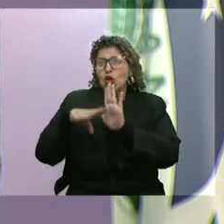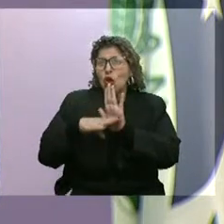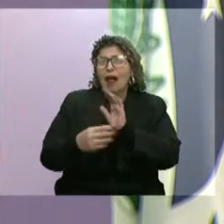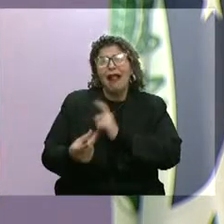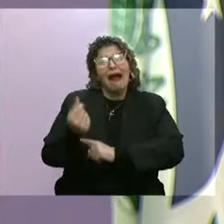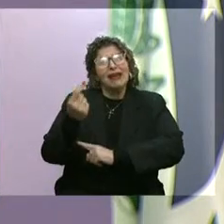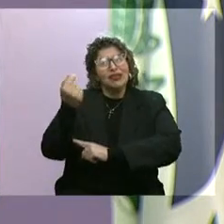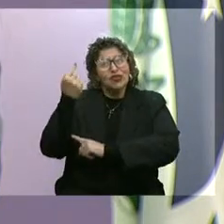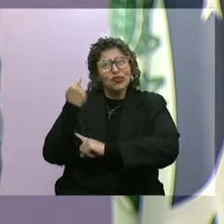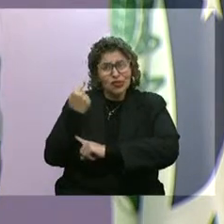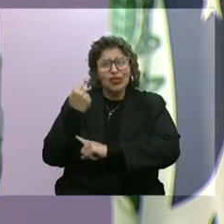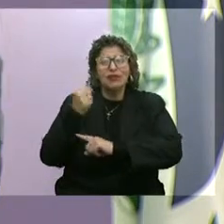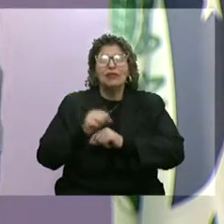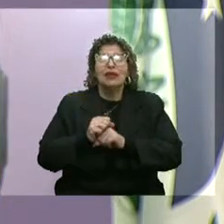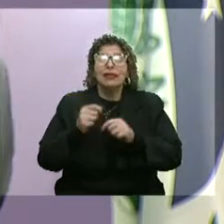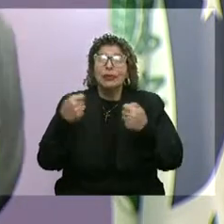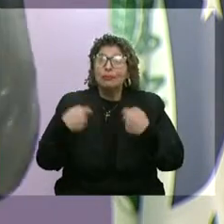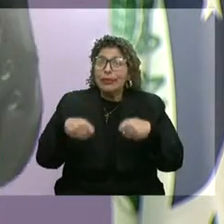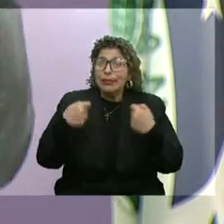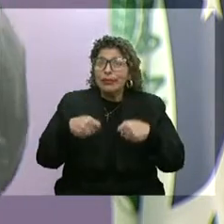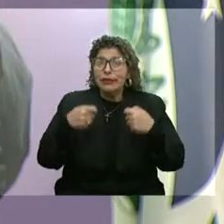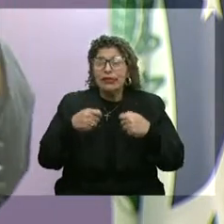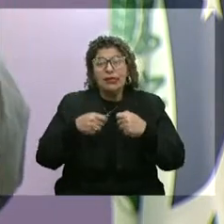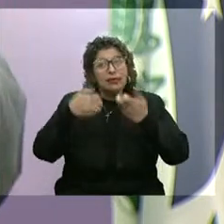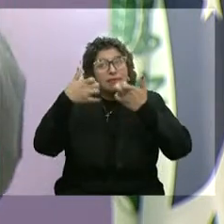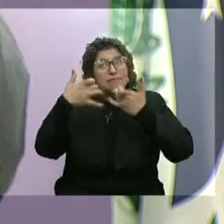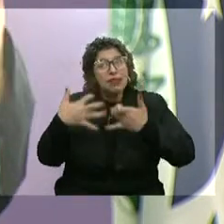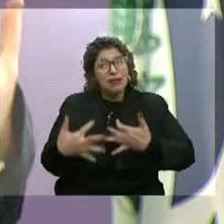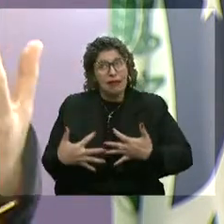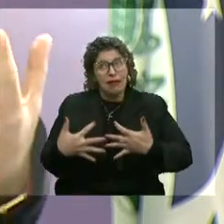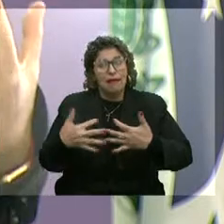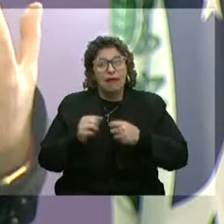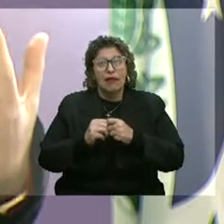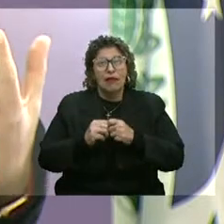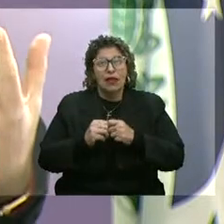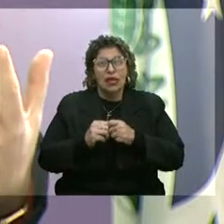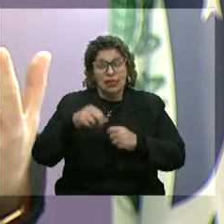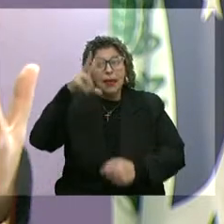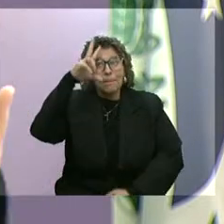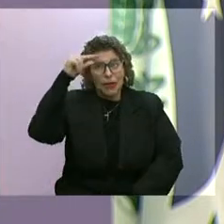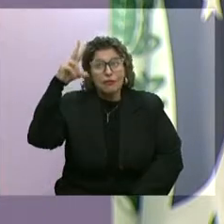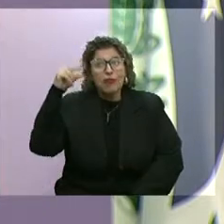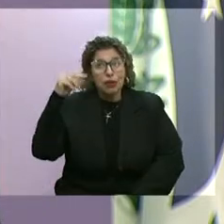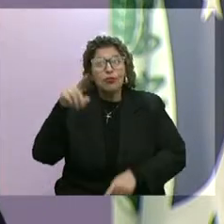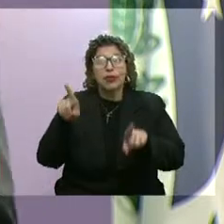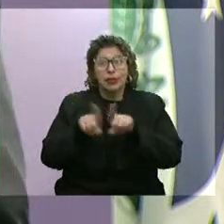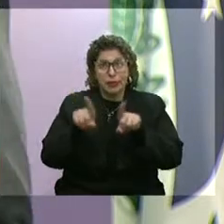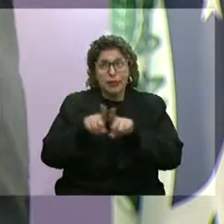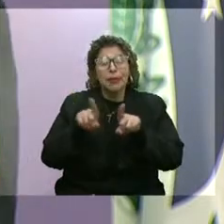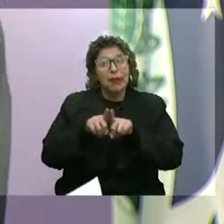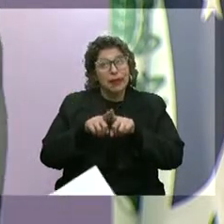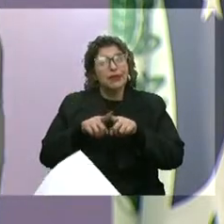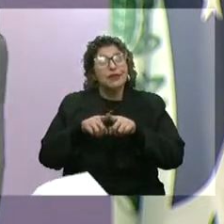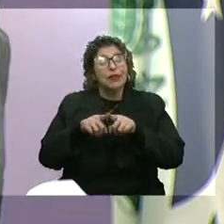antigo na cabeça das pessoas que a gente precisa esclarecer. E isso muito nas prefeituras também tem esse tema de casa.